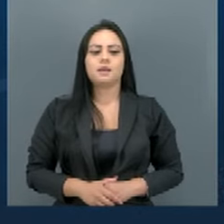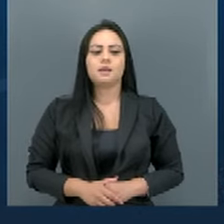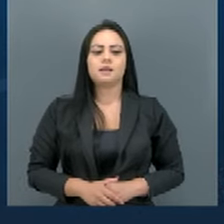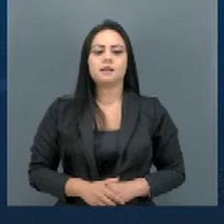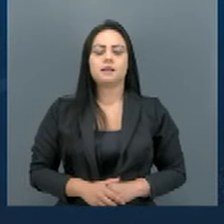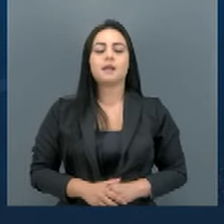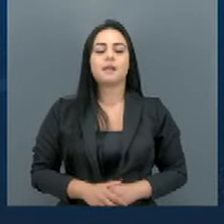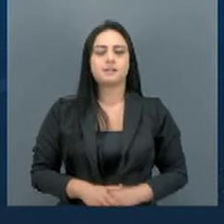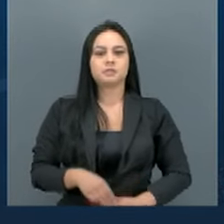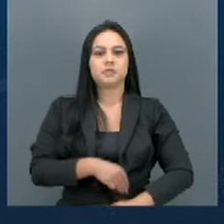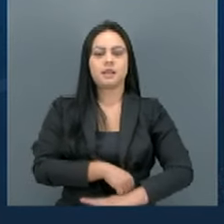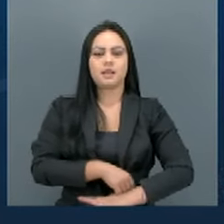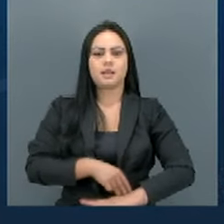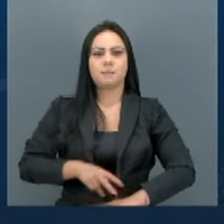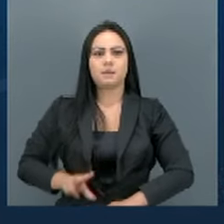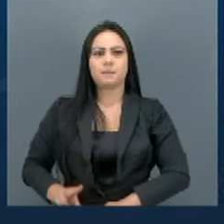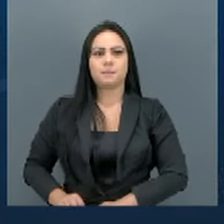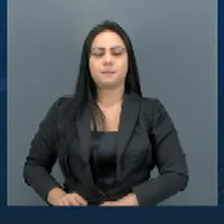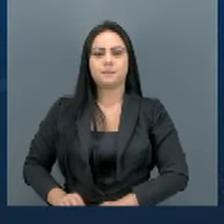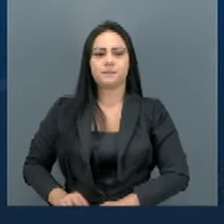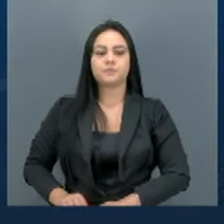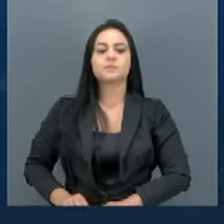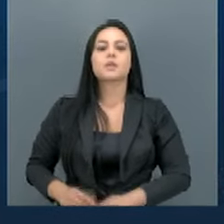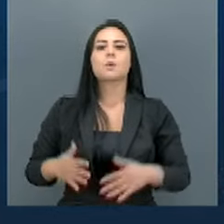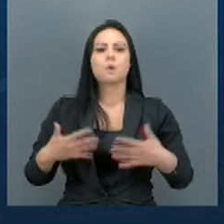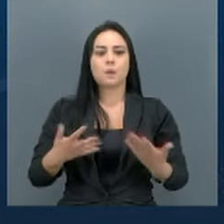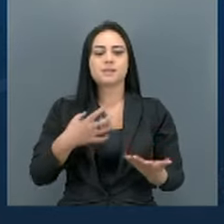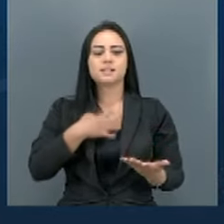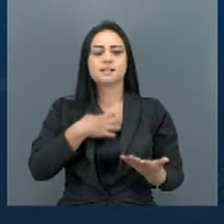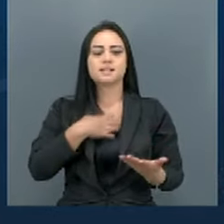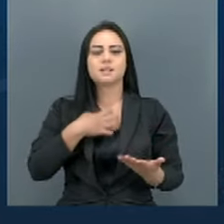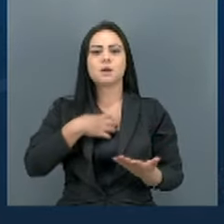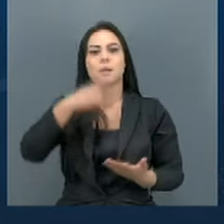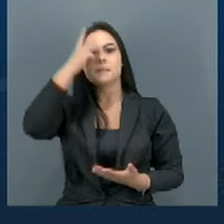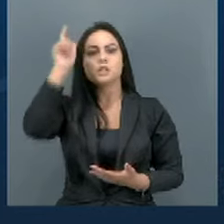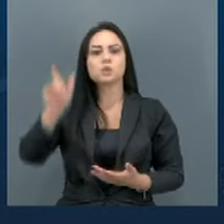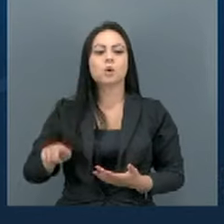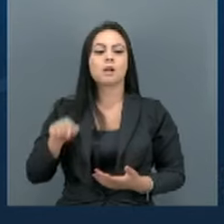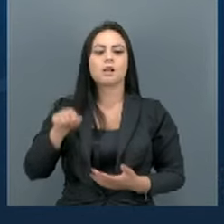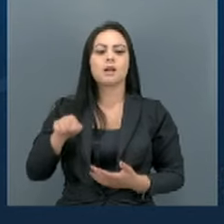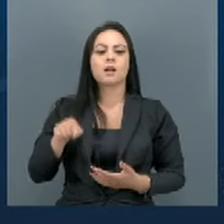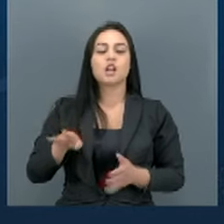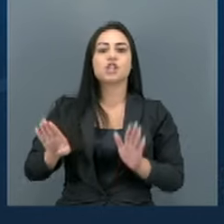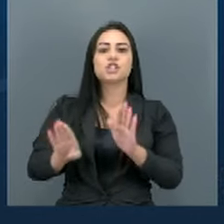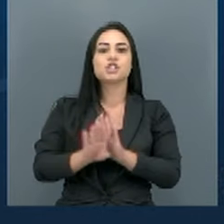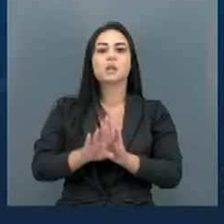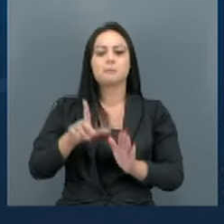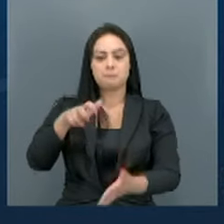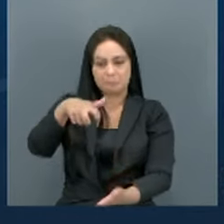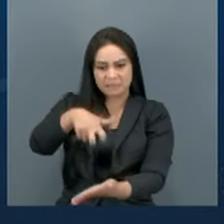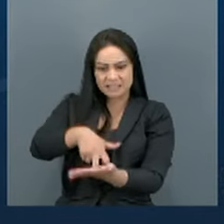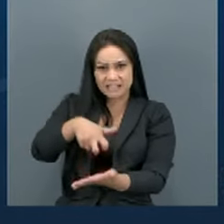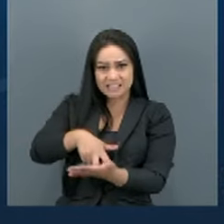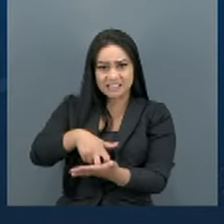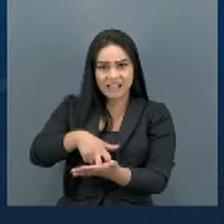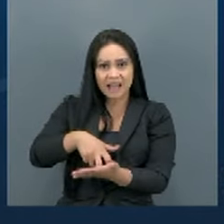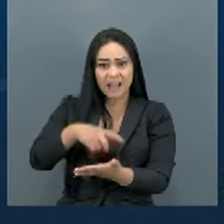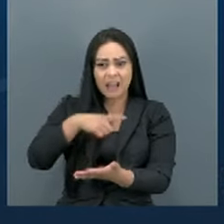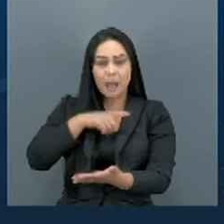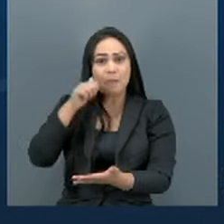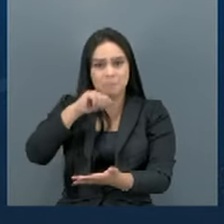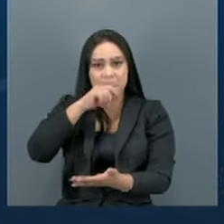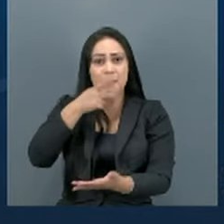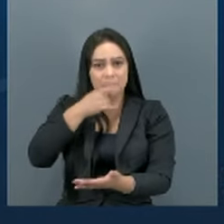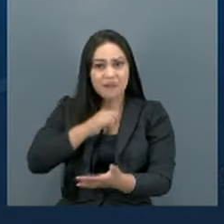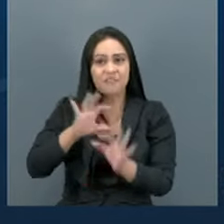lógica, qual a sensação que um agente do ICMBio chega para penalizar um pai de família, que eu chego a dizer